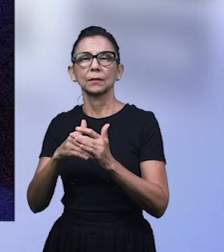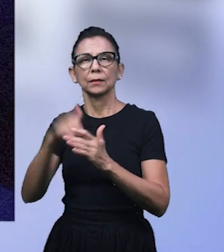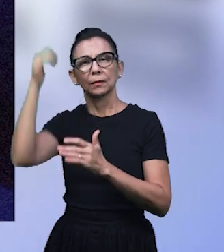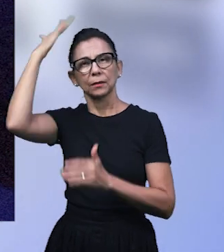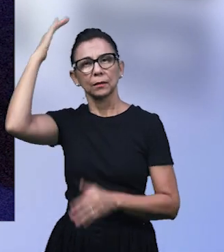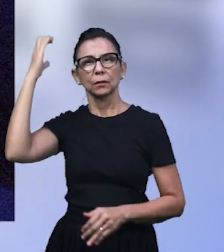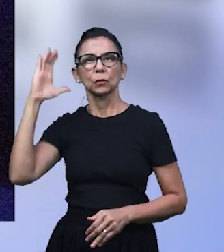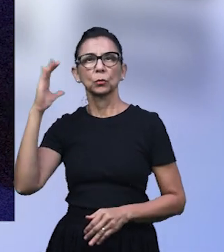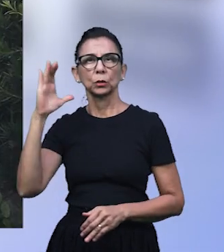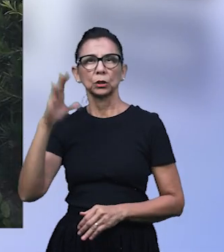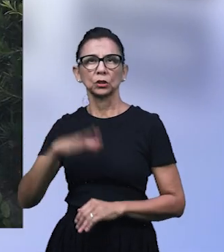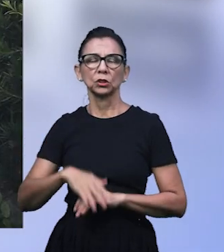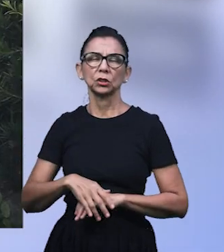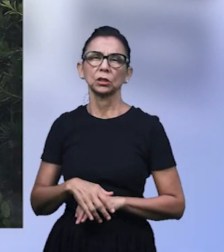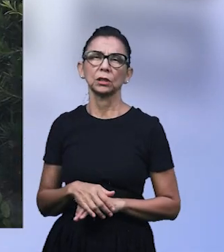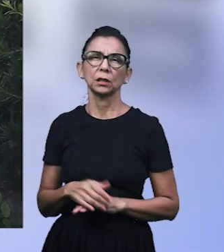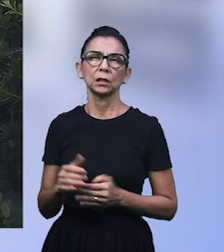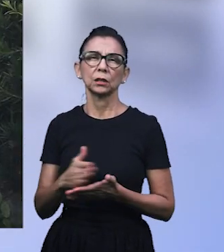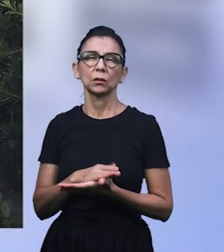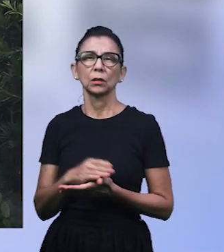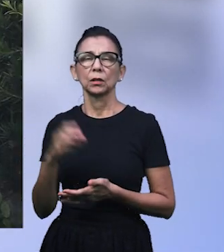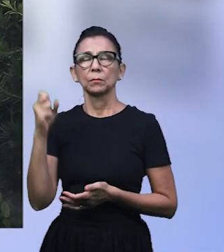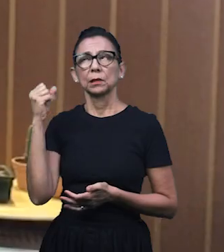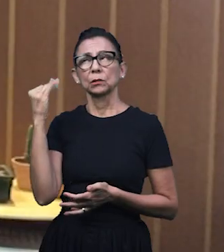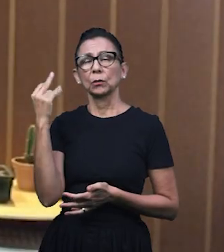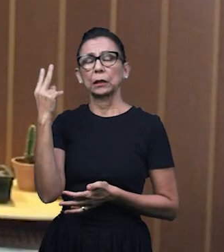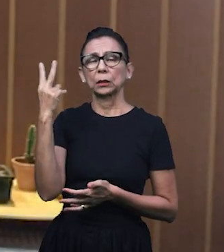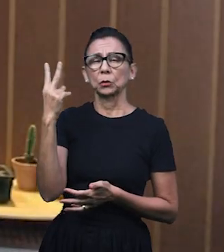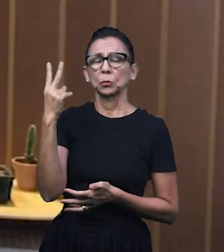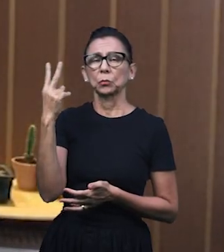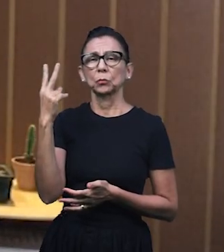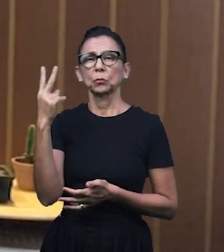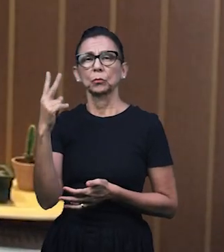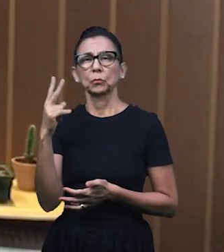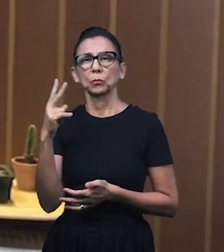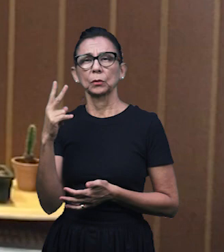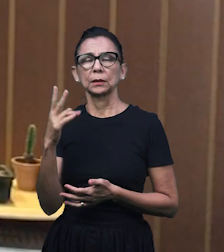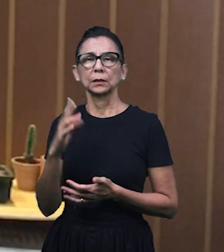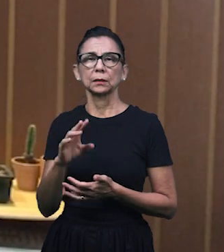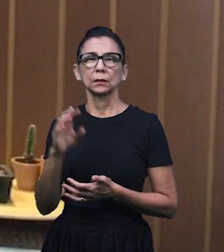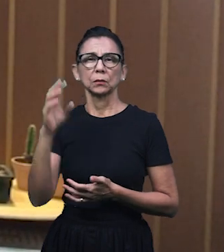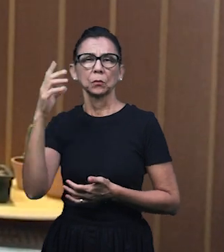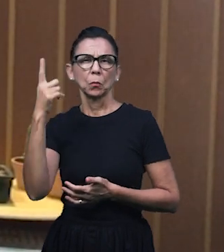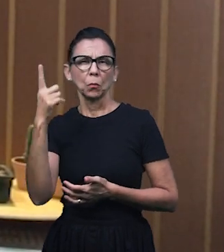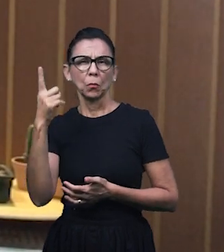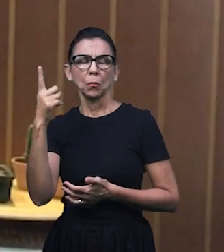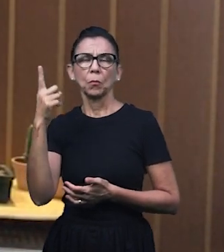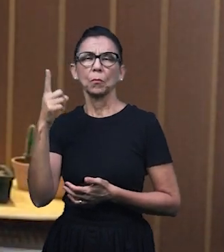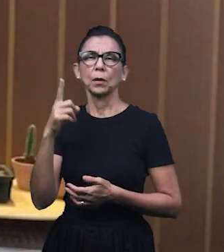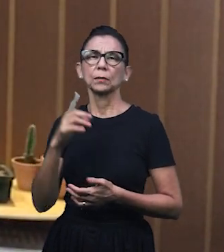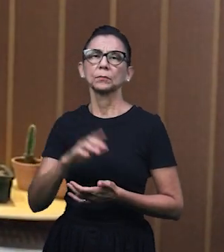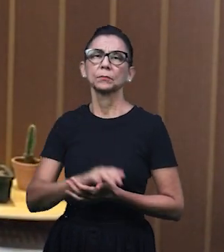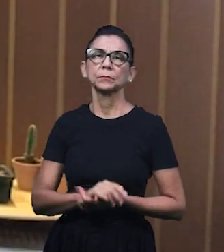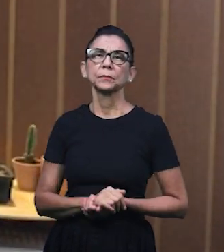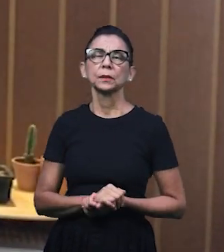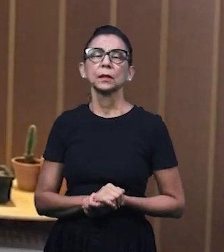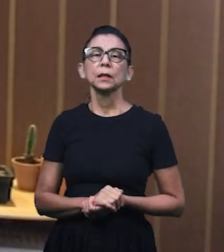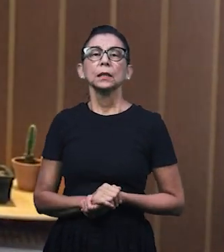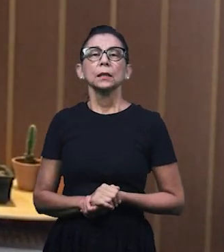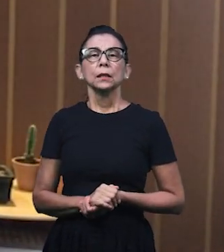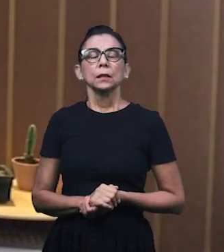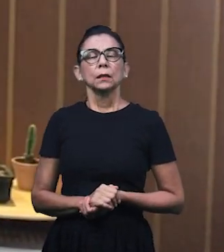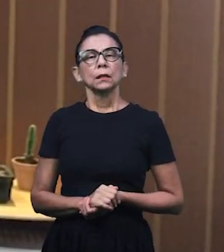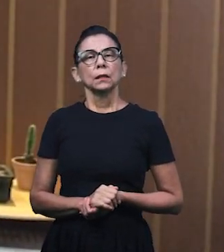algumas cidades a 1h da manhã, outros às 2h da manhã. E a 1h da tarde reunimos todos,